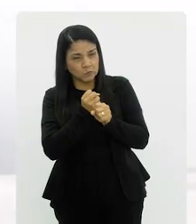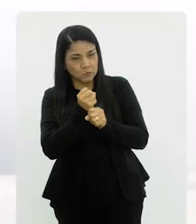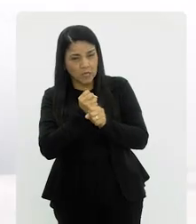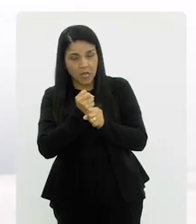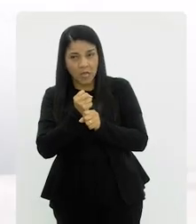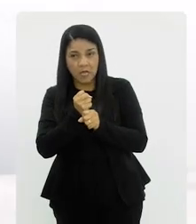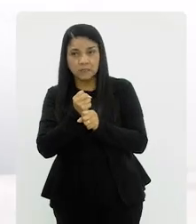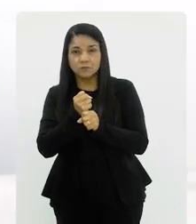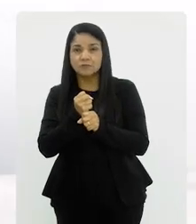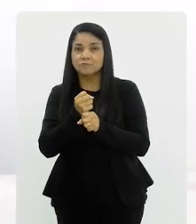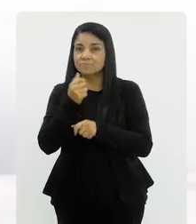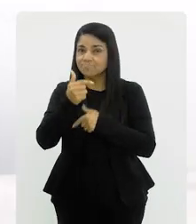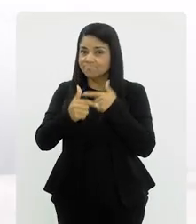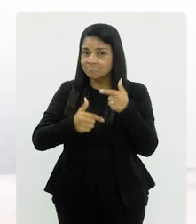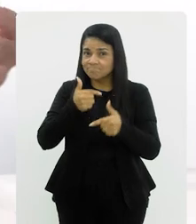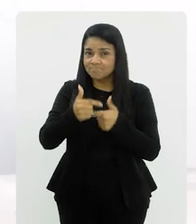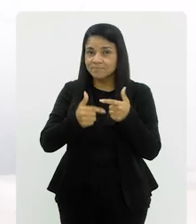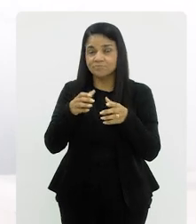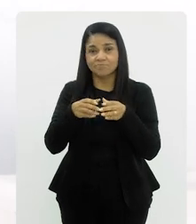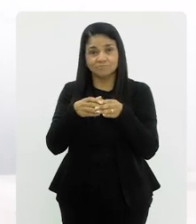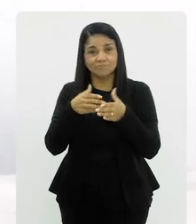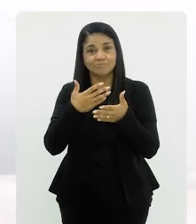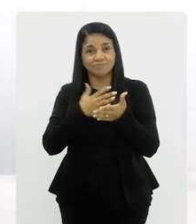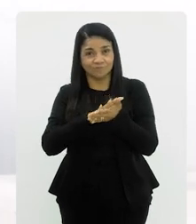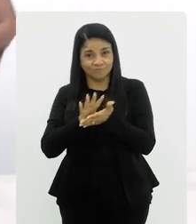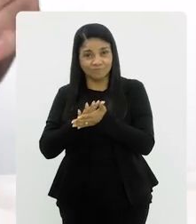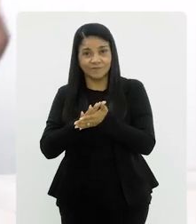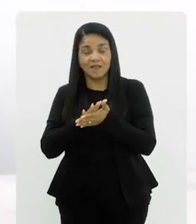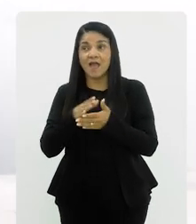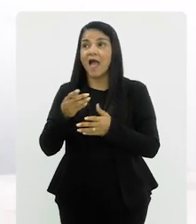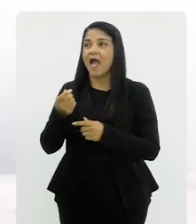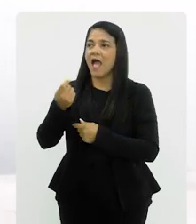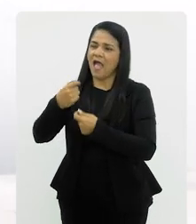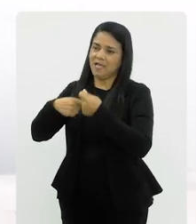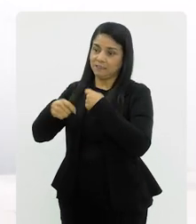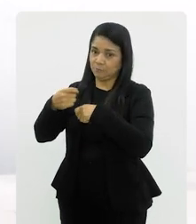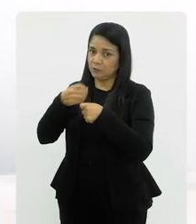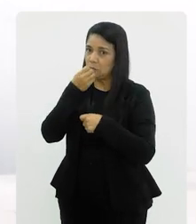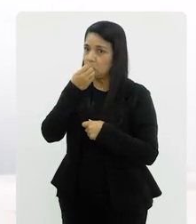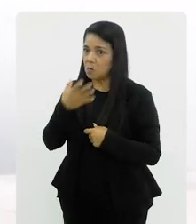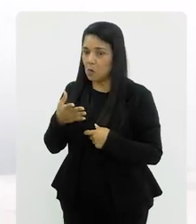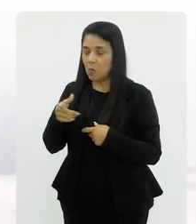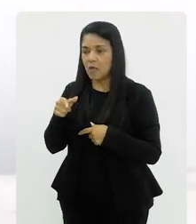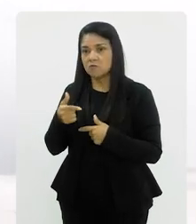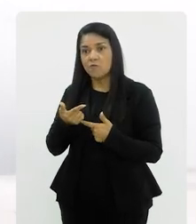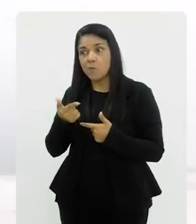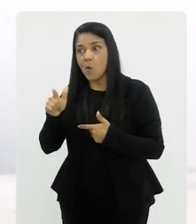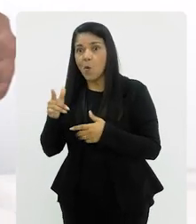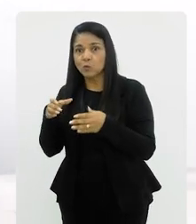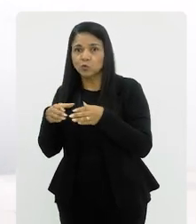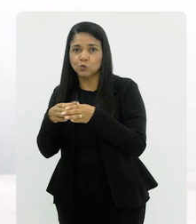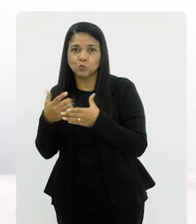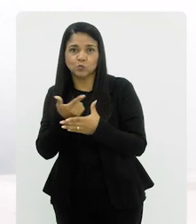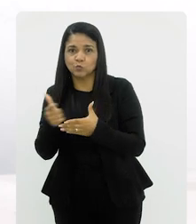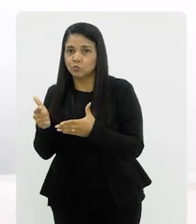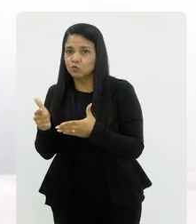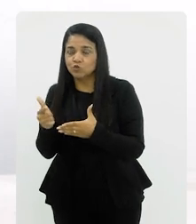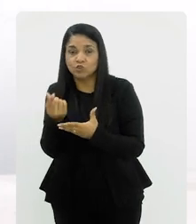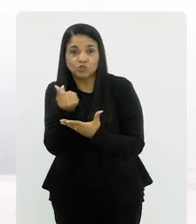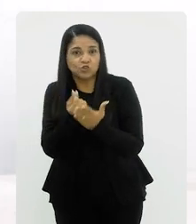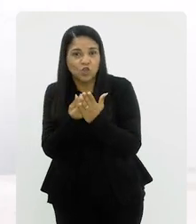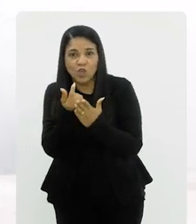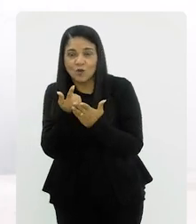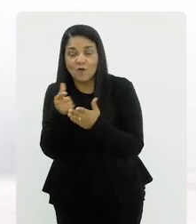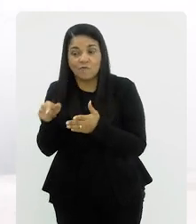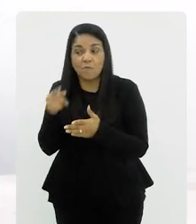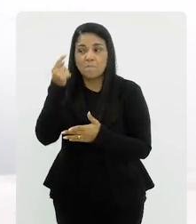4 anos em que a escola subiu, sempre fiquei ouvindo, mas é por causa que a administração é boa da escola. Aí eu fui pegar uma escola que não tinha um real de verba. Falei, não, vamos ver